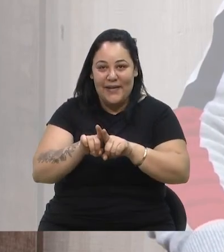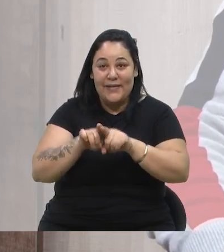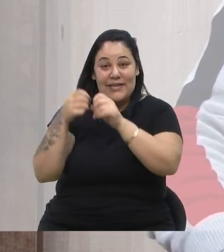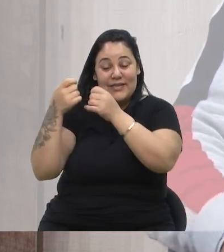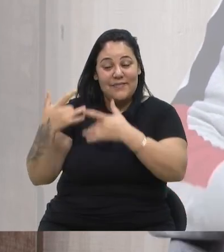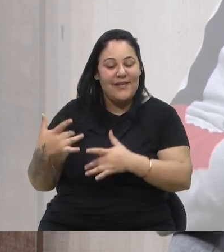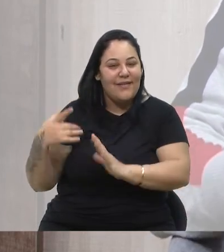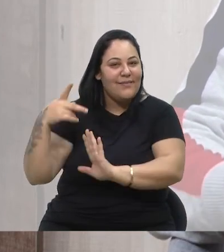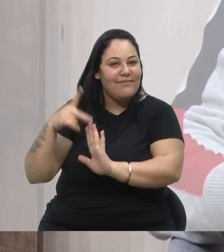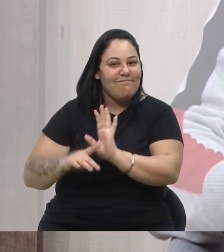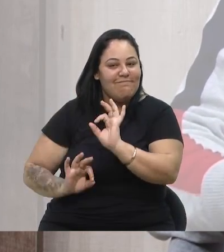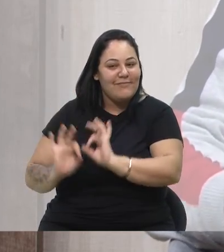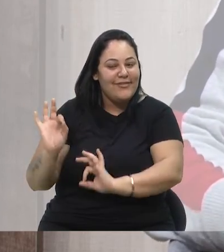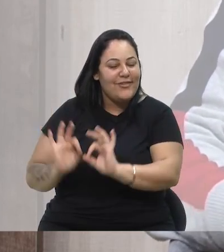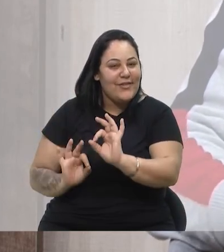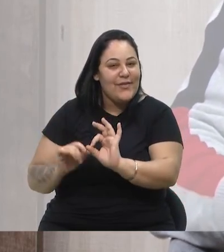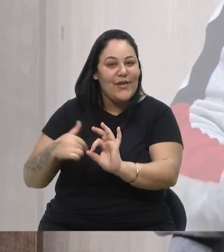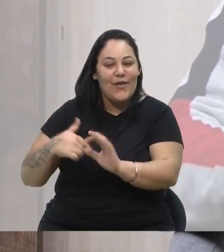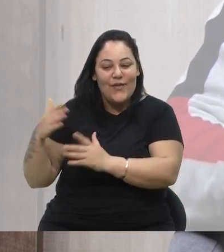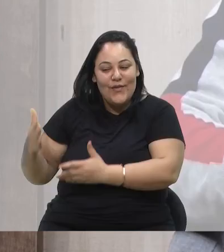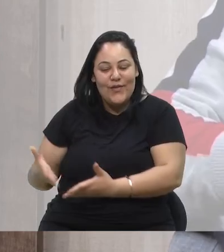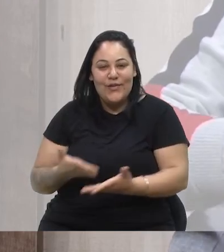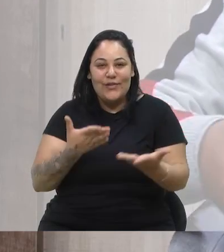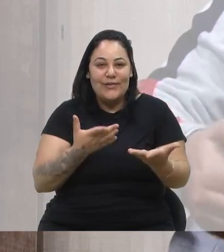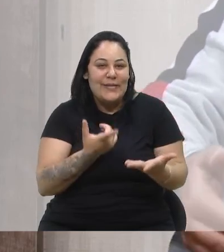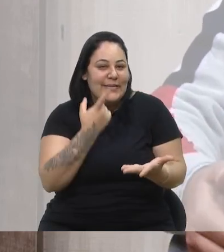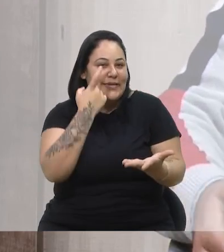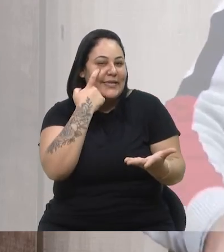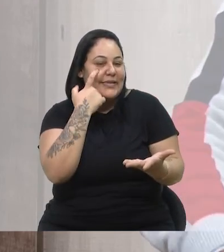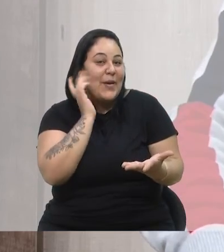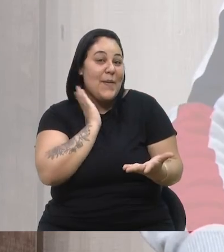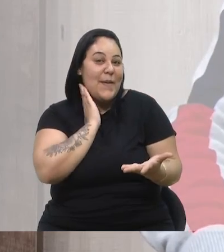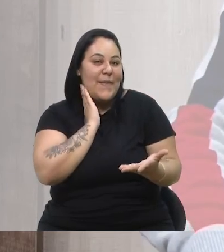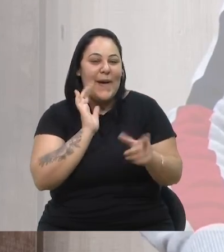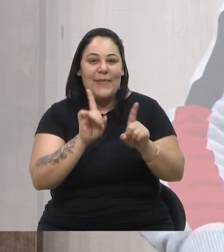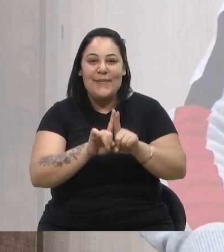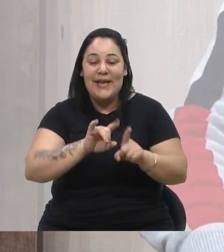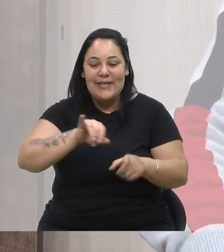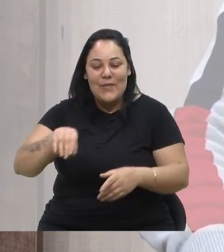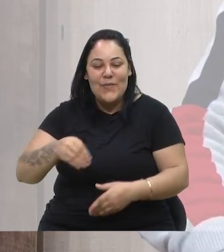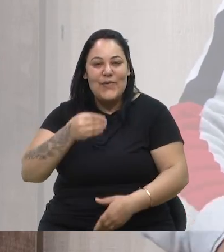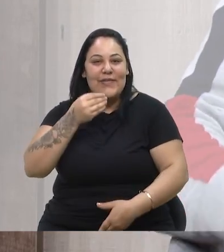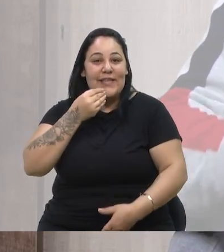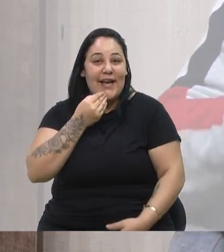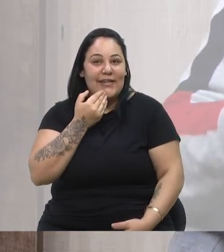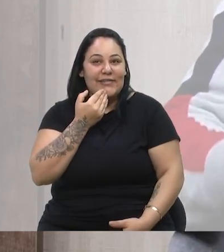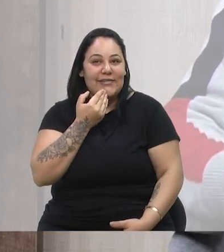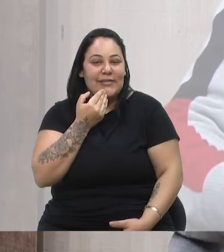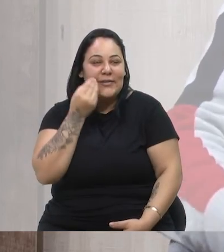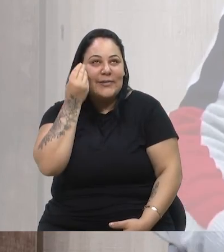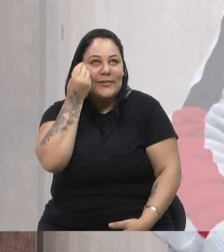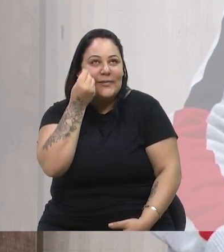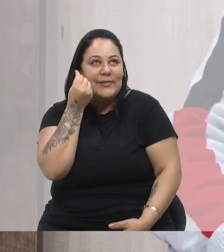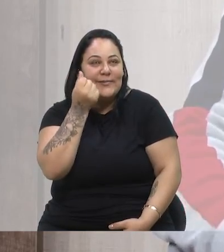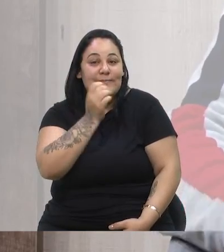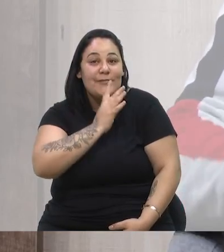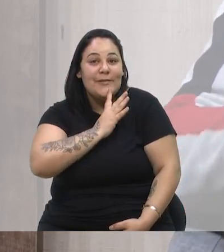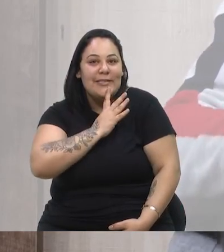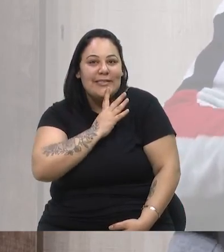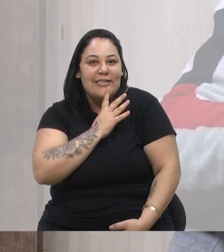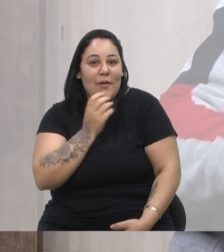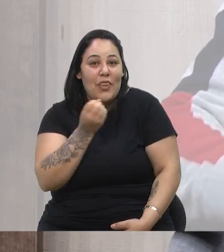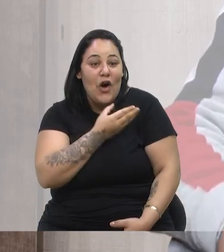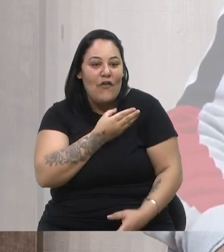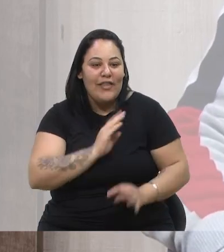Mundo, Marta Eberle, que nos brindou aqui com trechos, então, desse podcast muito educativo e que fica,